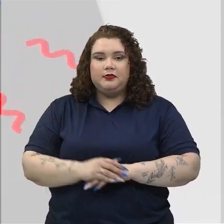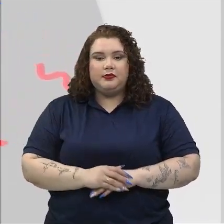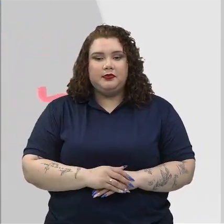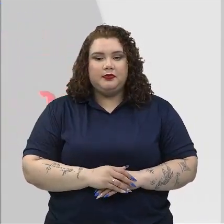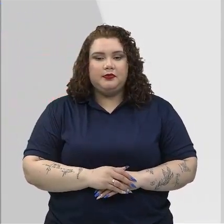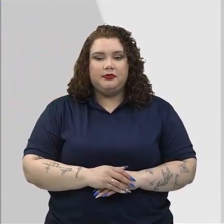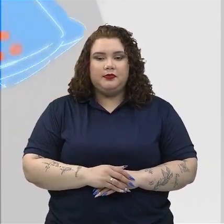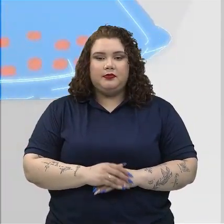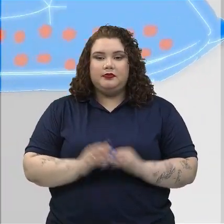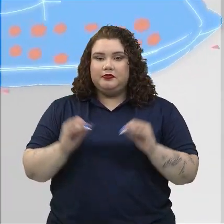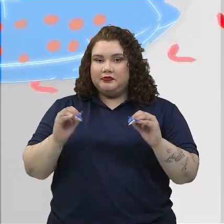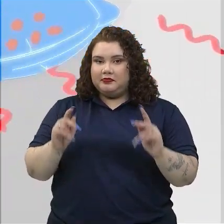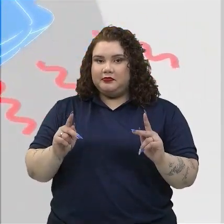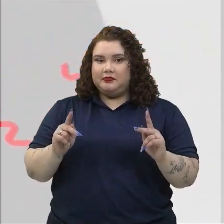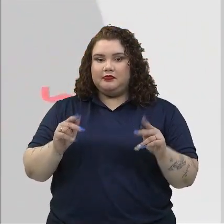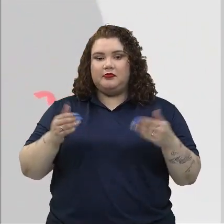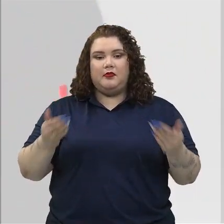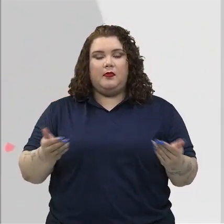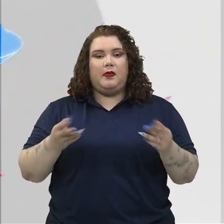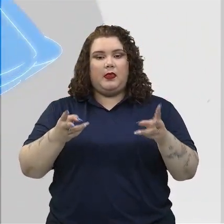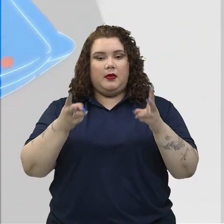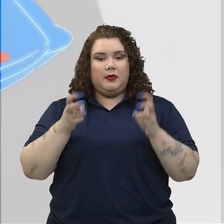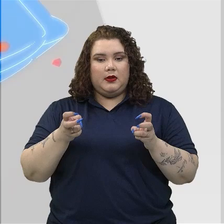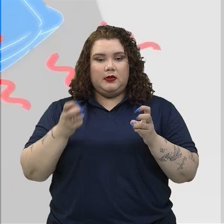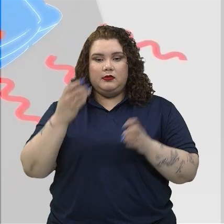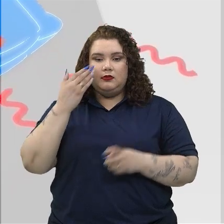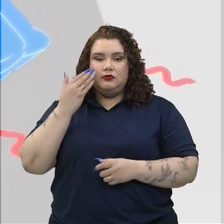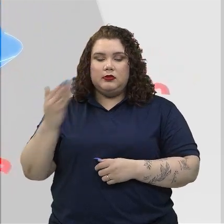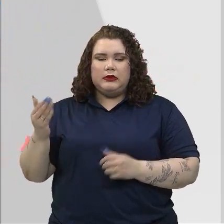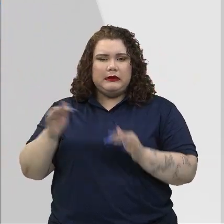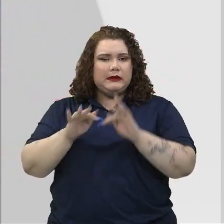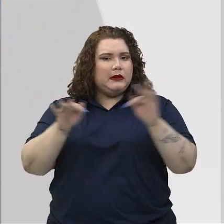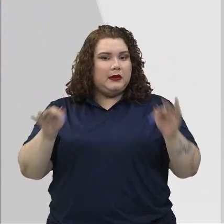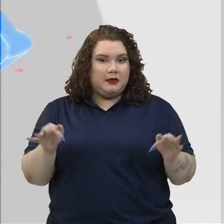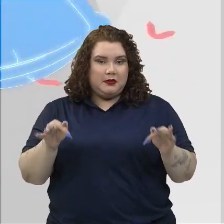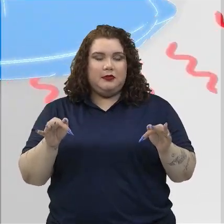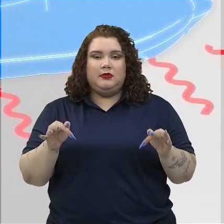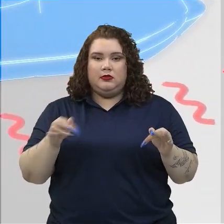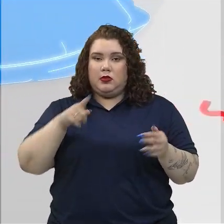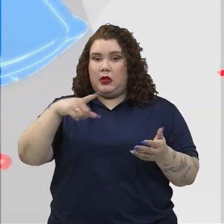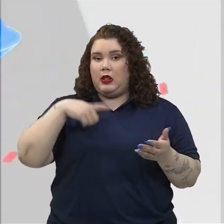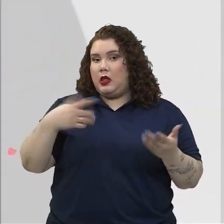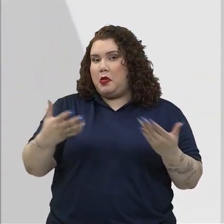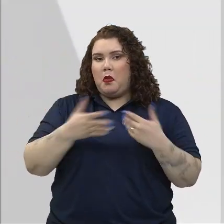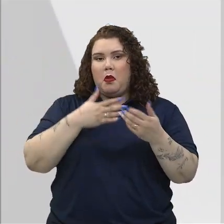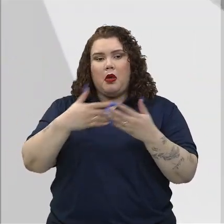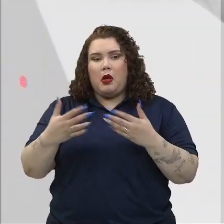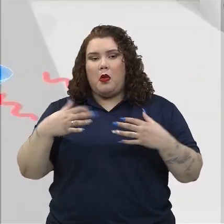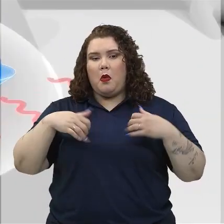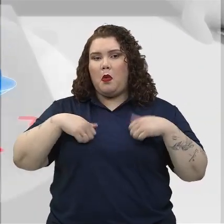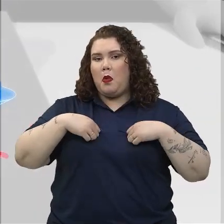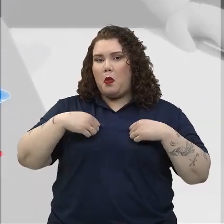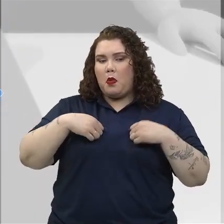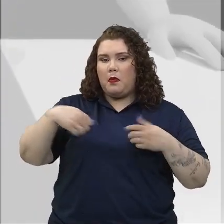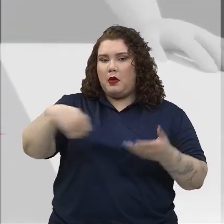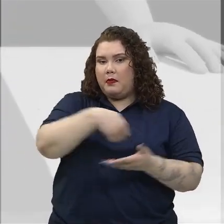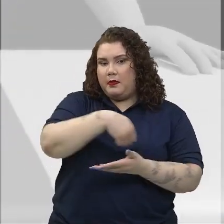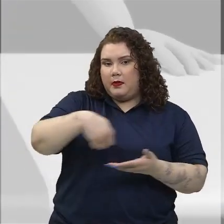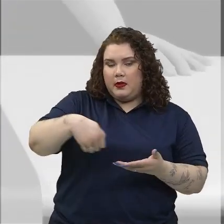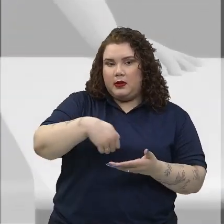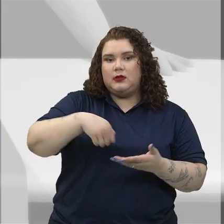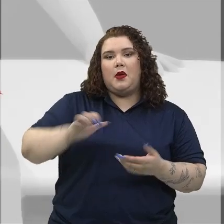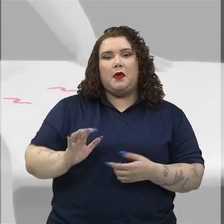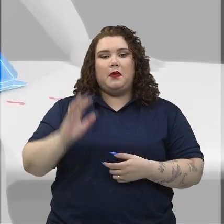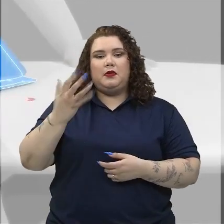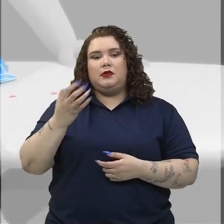é isso, pessoal. Percebam aí, ó, no simples fato de você estar passando uma roupa, eu tenho aí